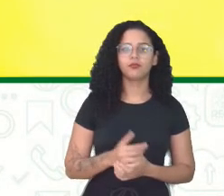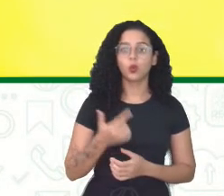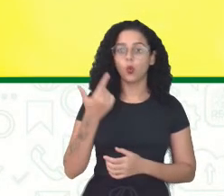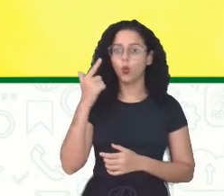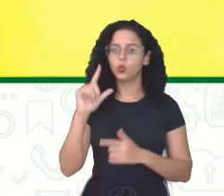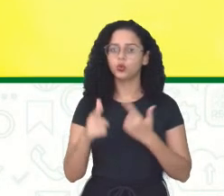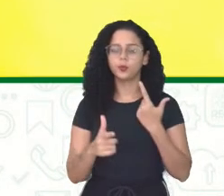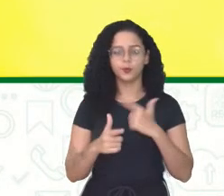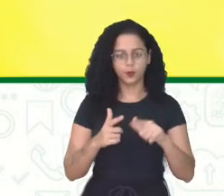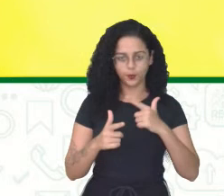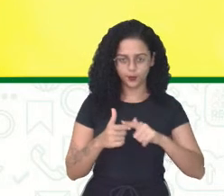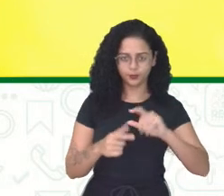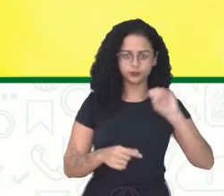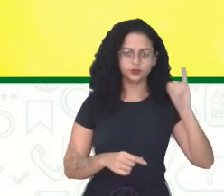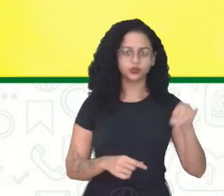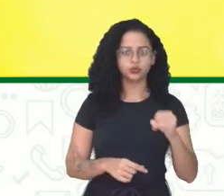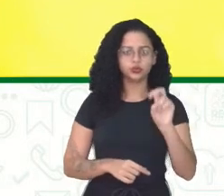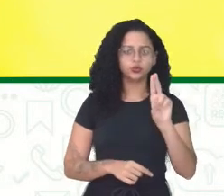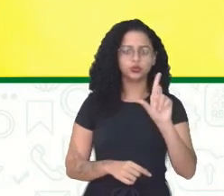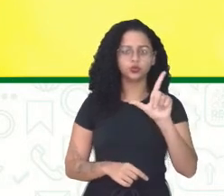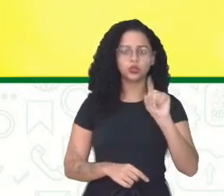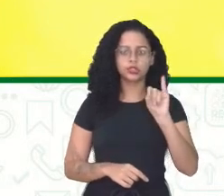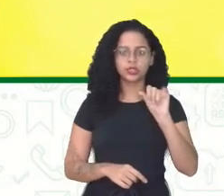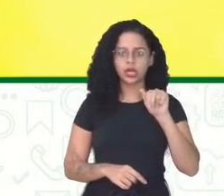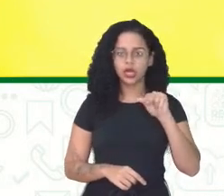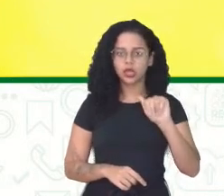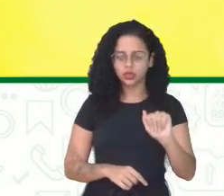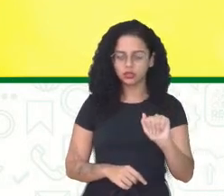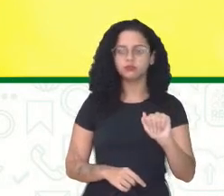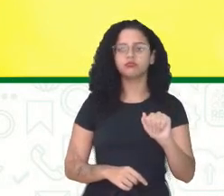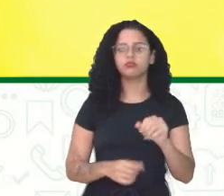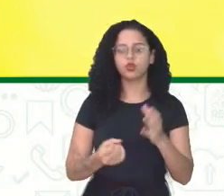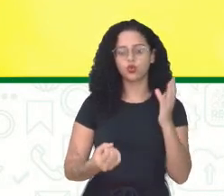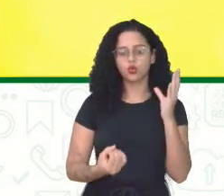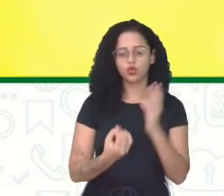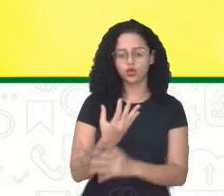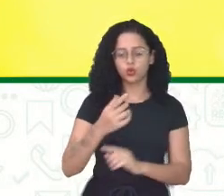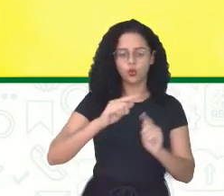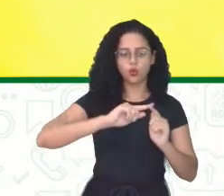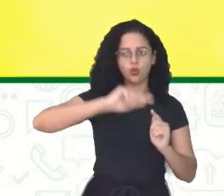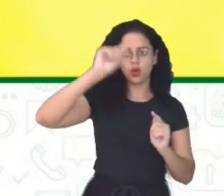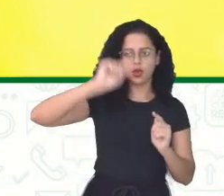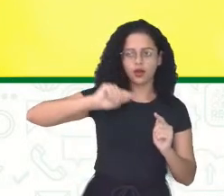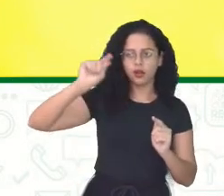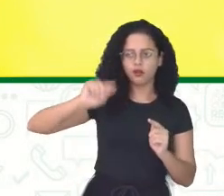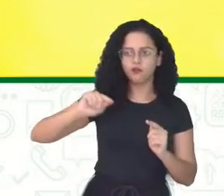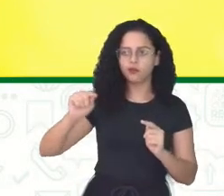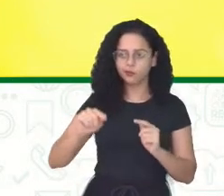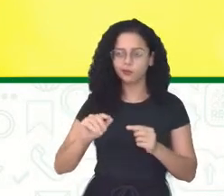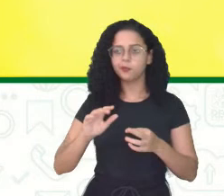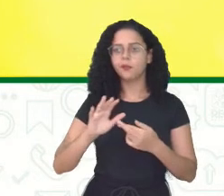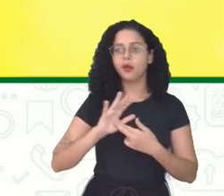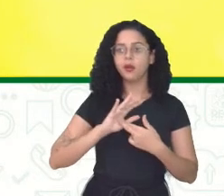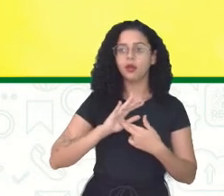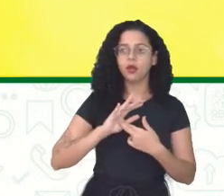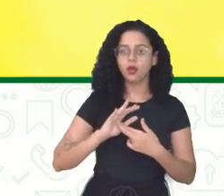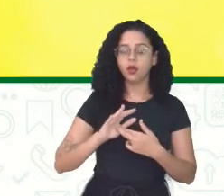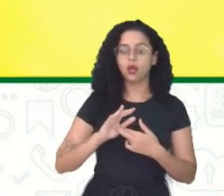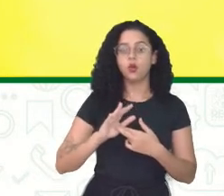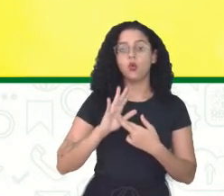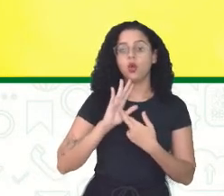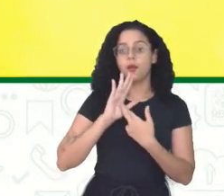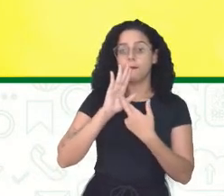Outro problema. Juliana construiu o gráfico a seguir para representar o resultado